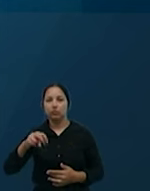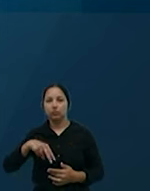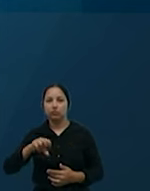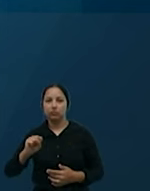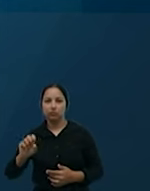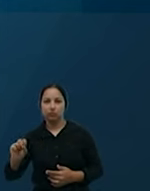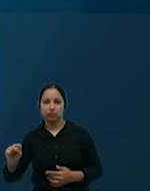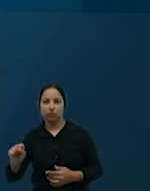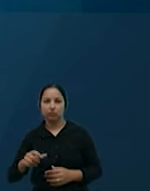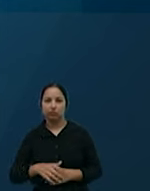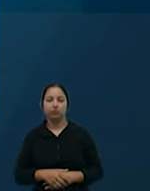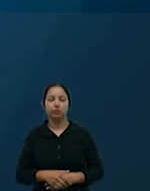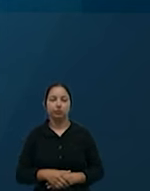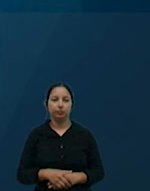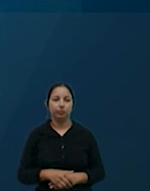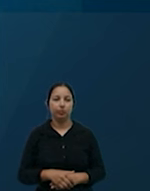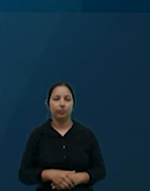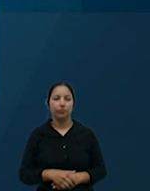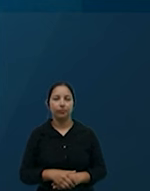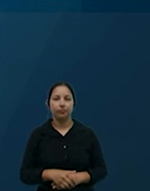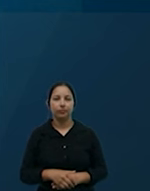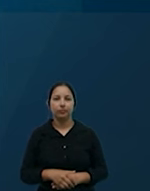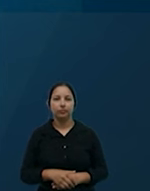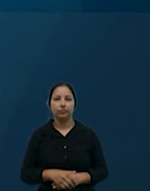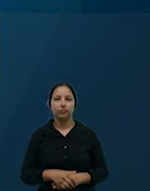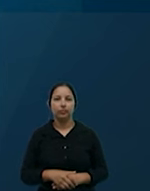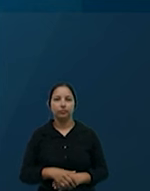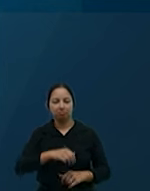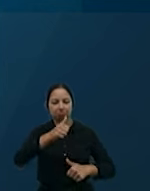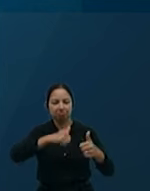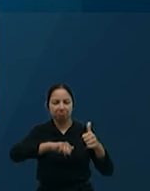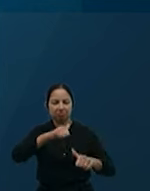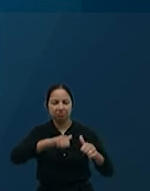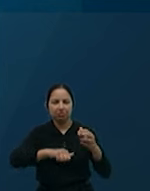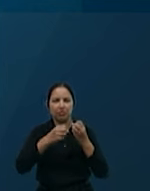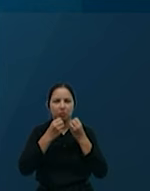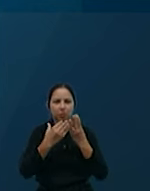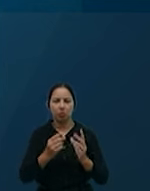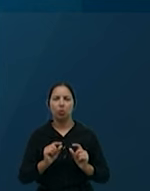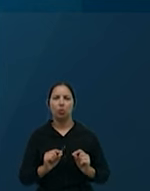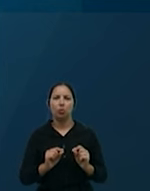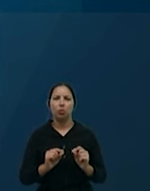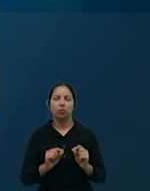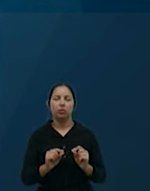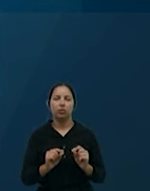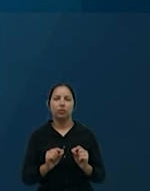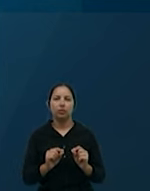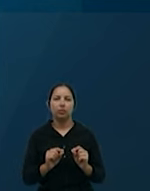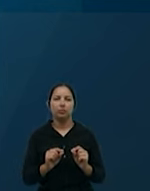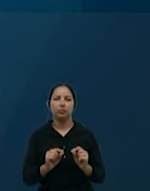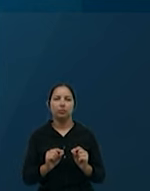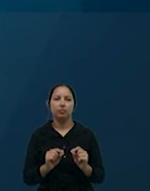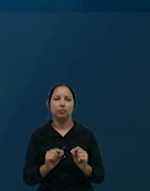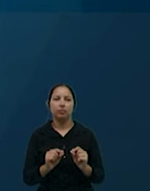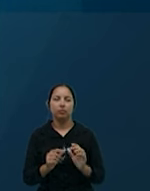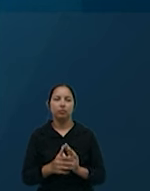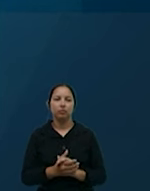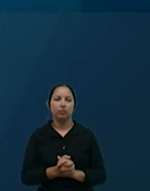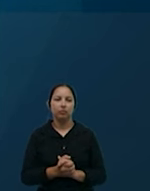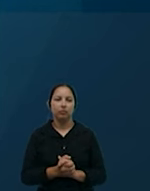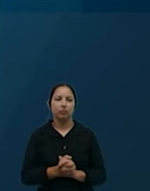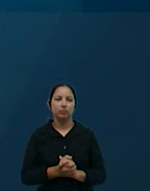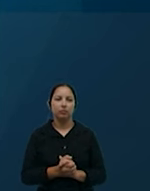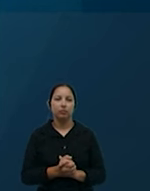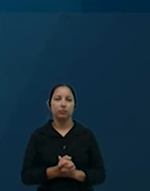análise para responder a esse questionamento passa pela configuração de que nem sempre o momento que o